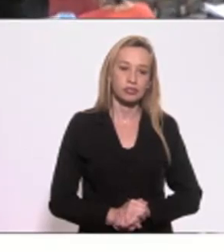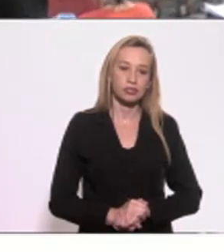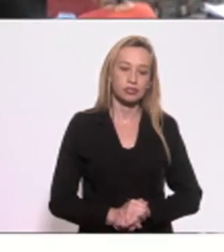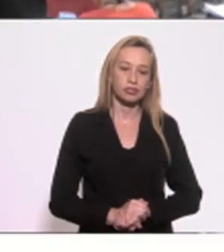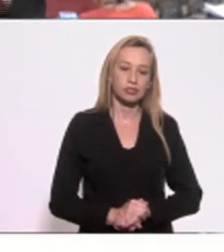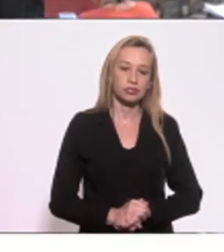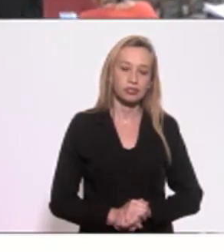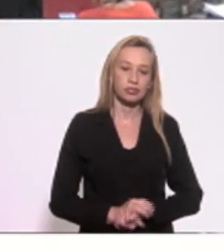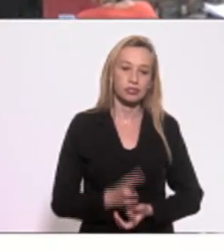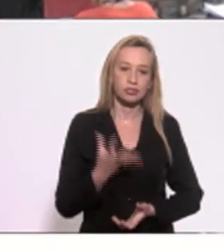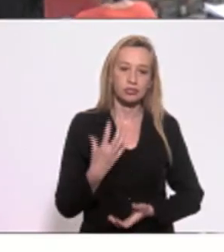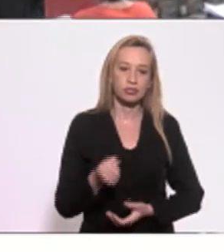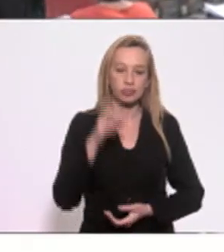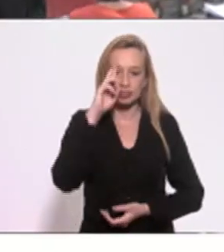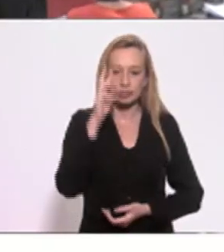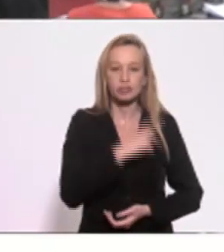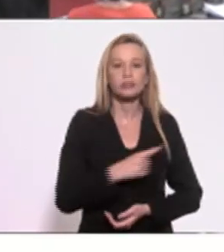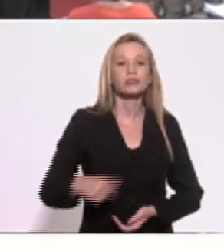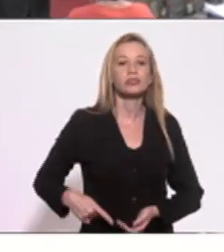Parecer favorável, senhor presidente.